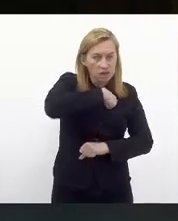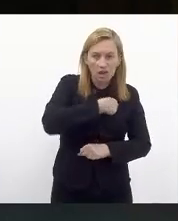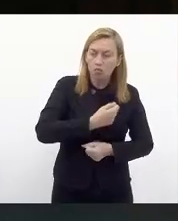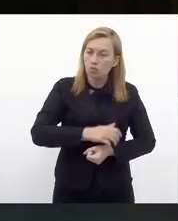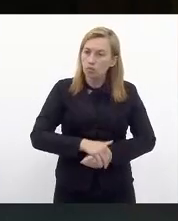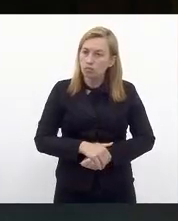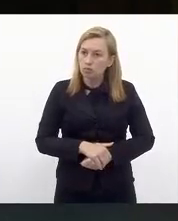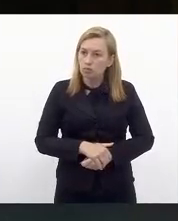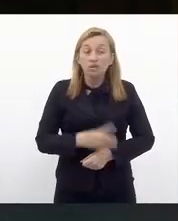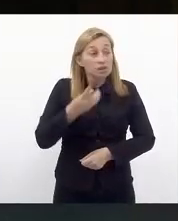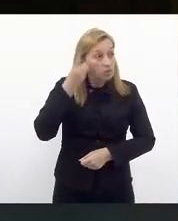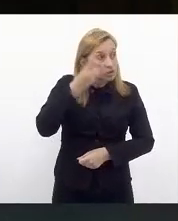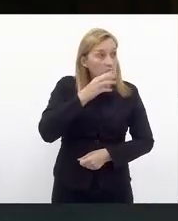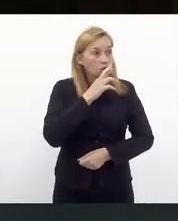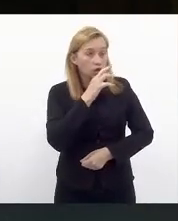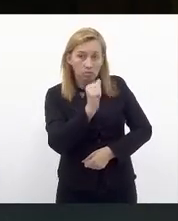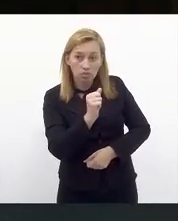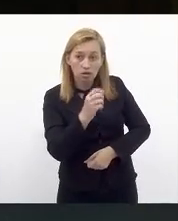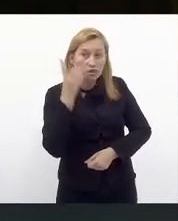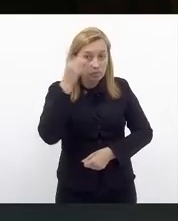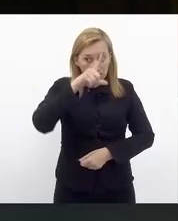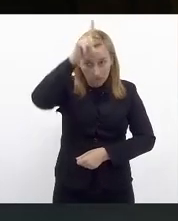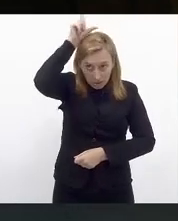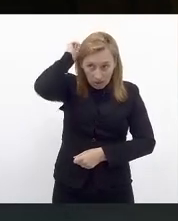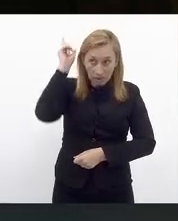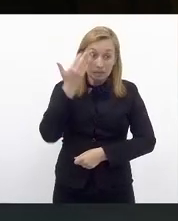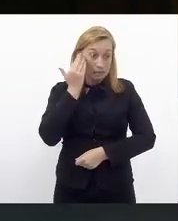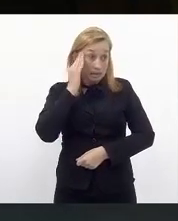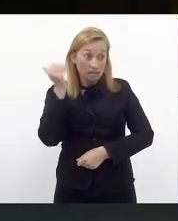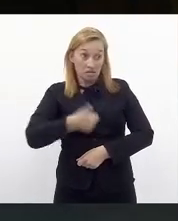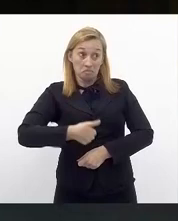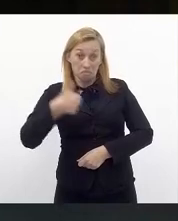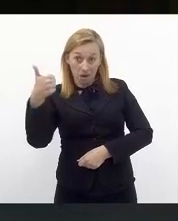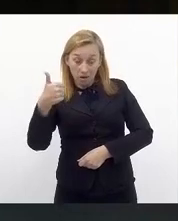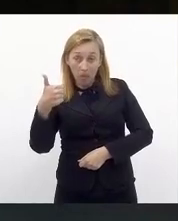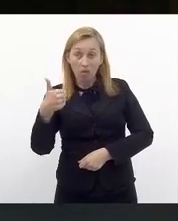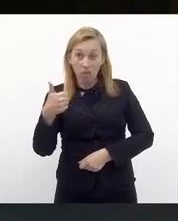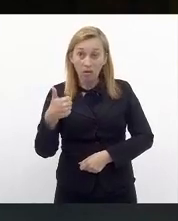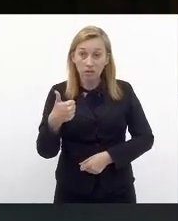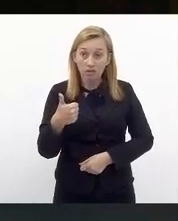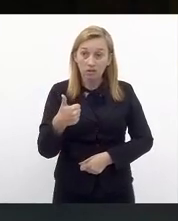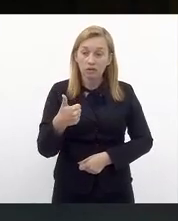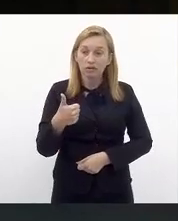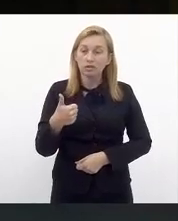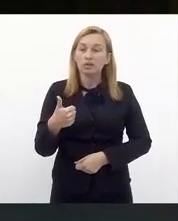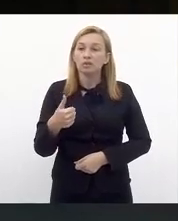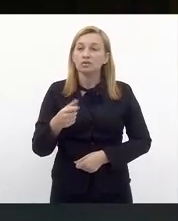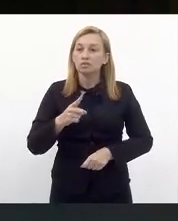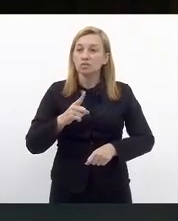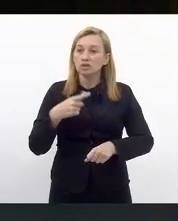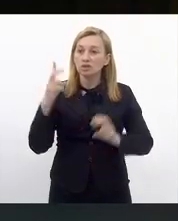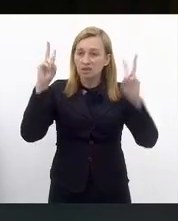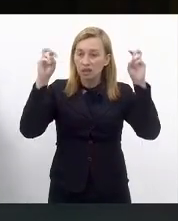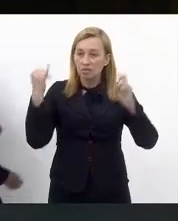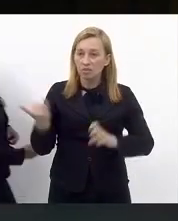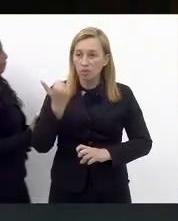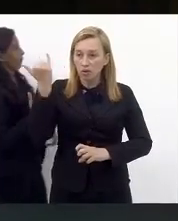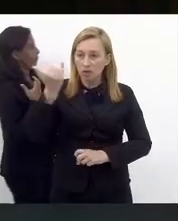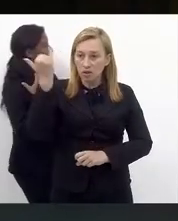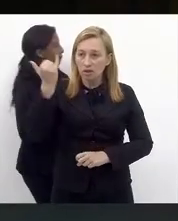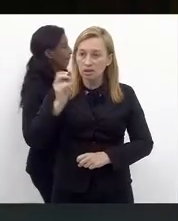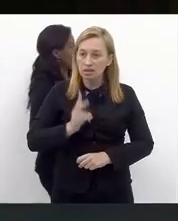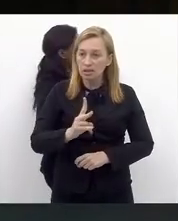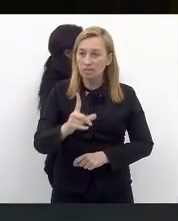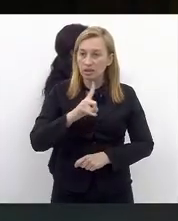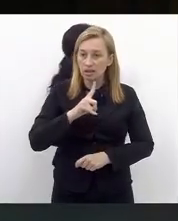demorei né Deputado Luiz Paulo é perito nisso que Preside a comissão de tributação gosto muito de tema sempre a